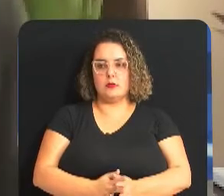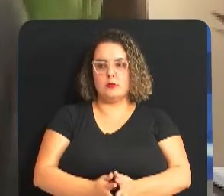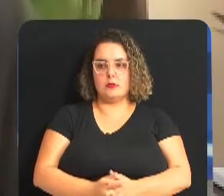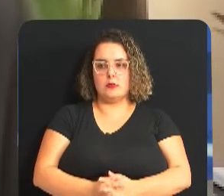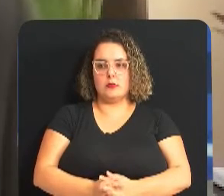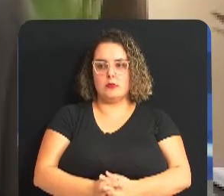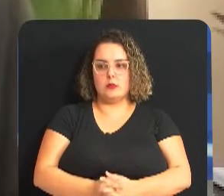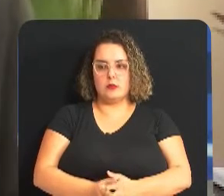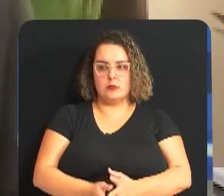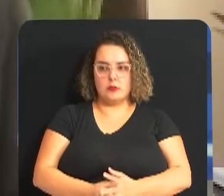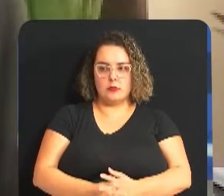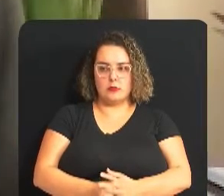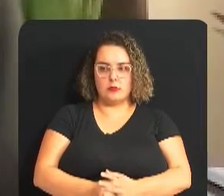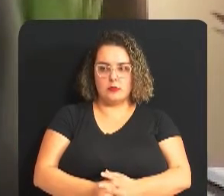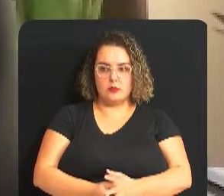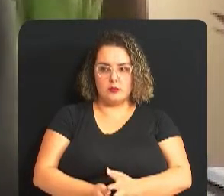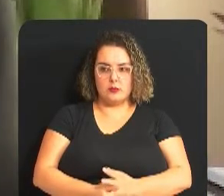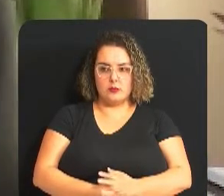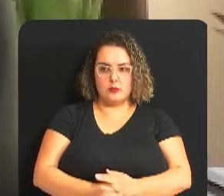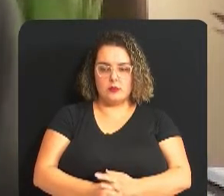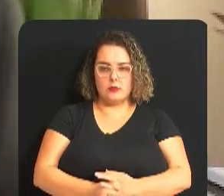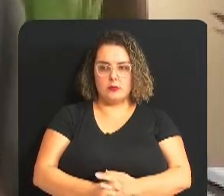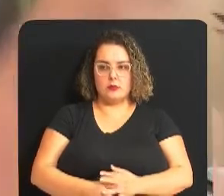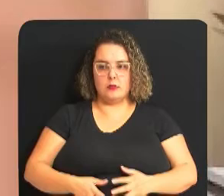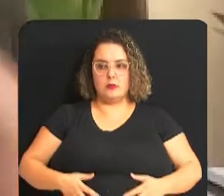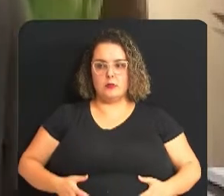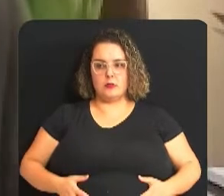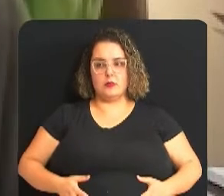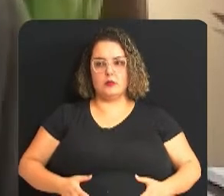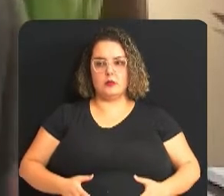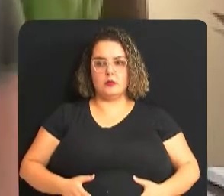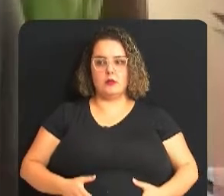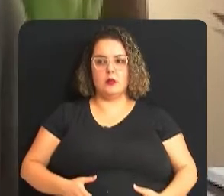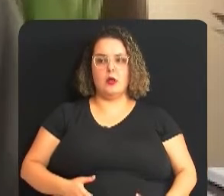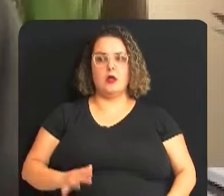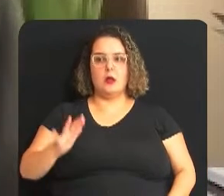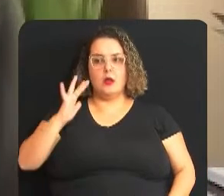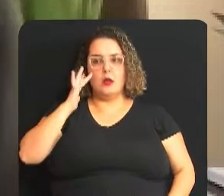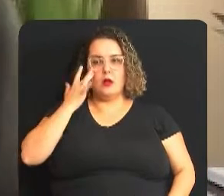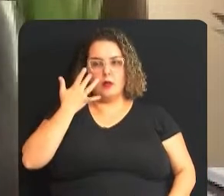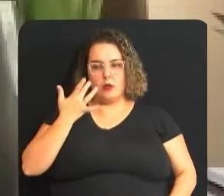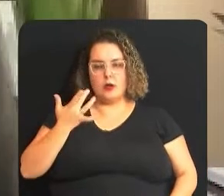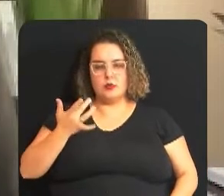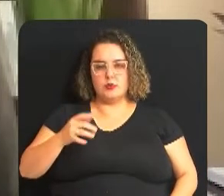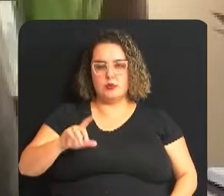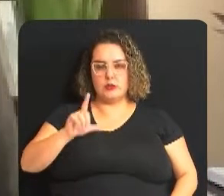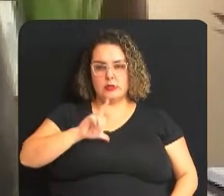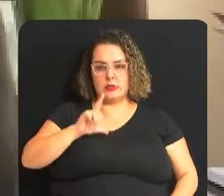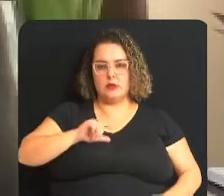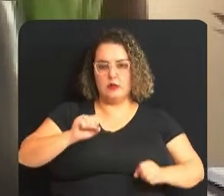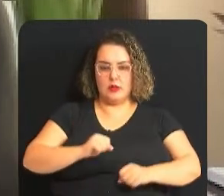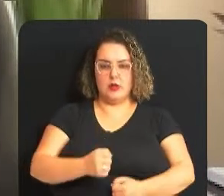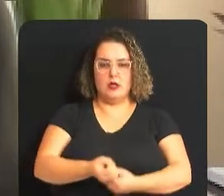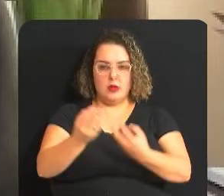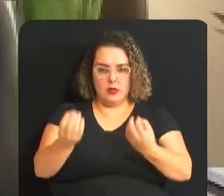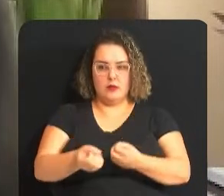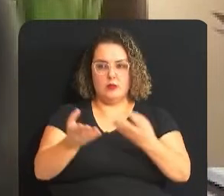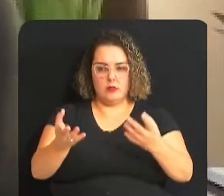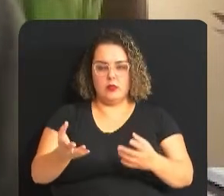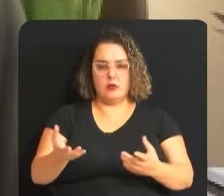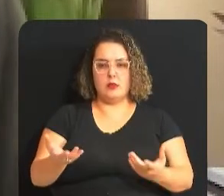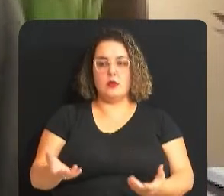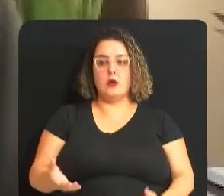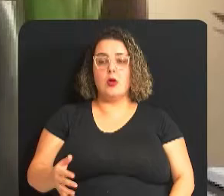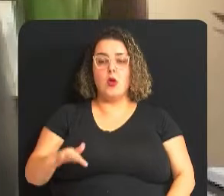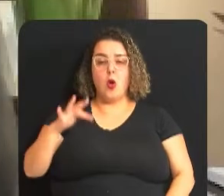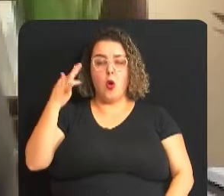A barriga, ontem eu fiz uma live, acho que saiu também até um desses sites de notícias, falando sobre dor